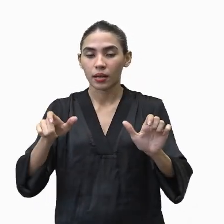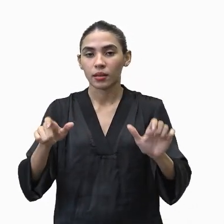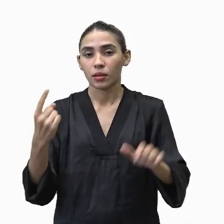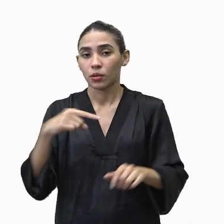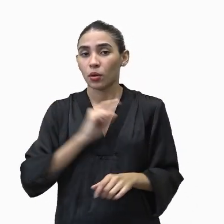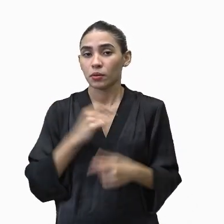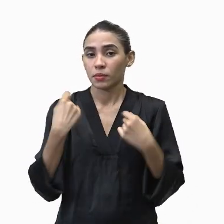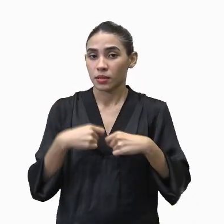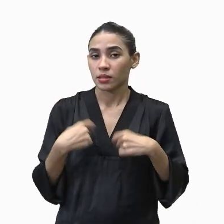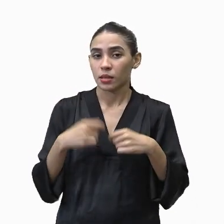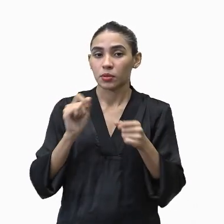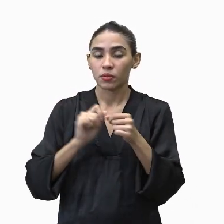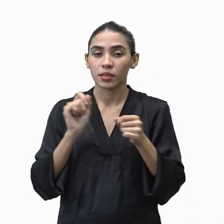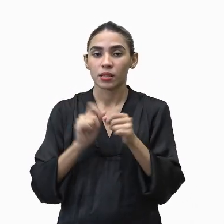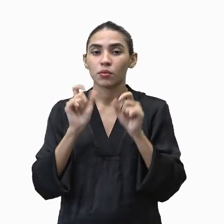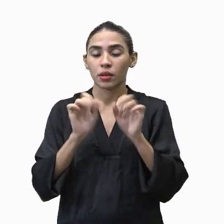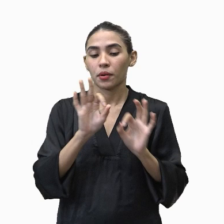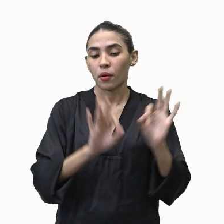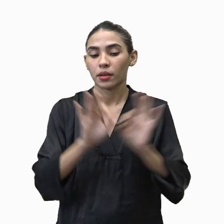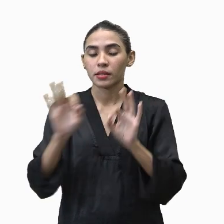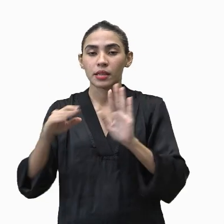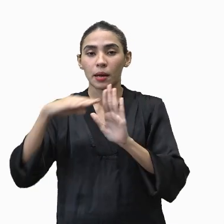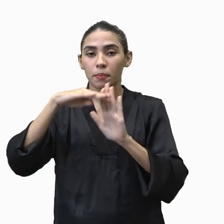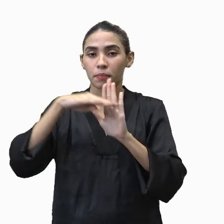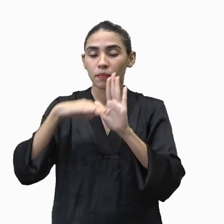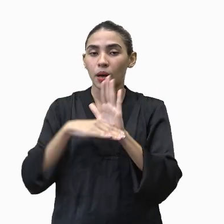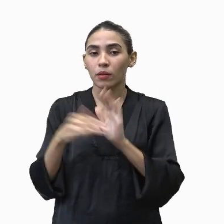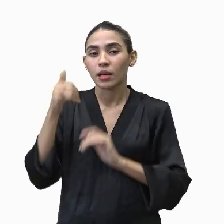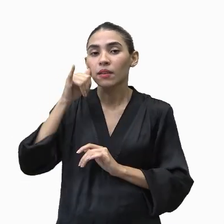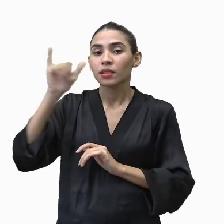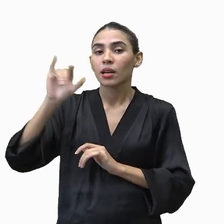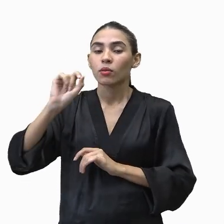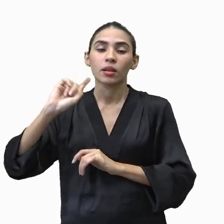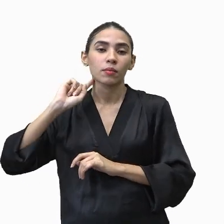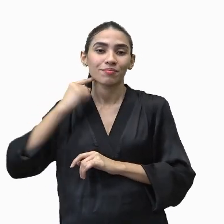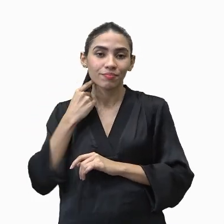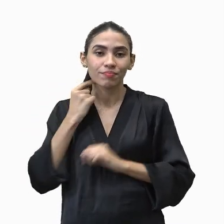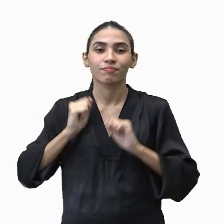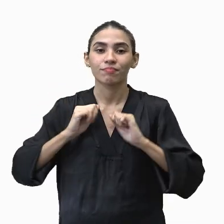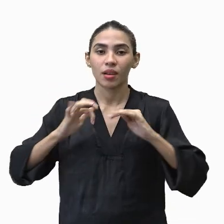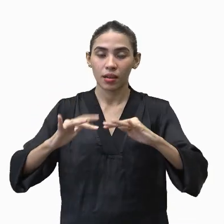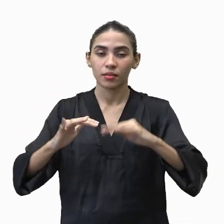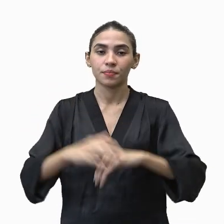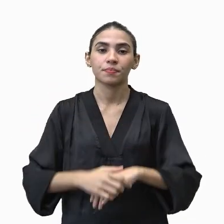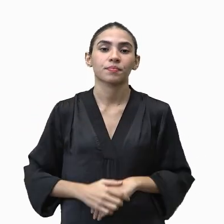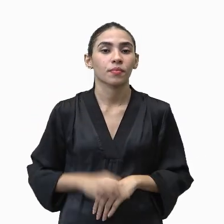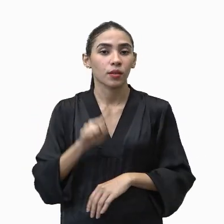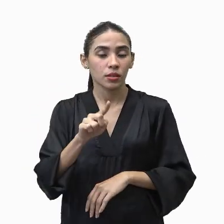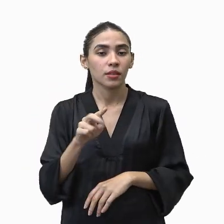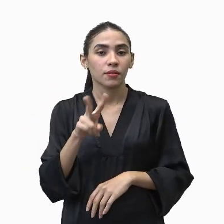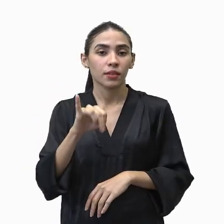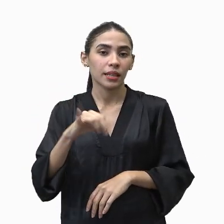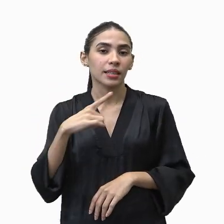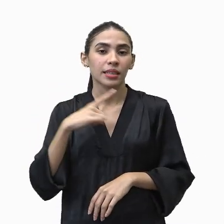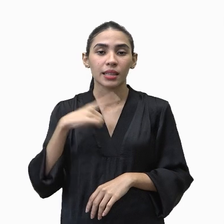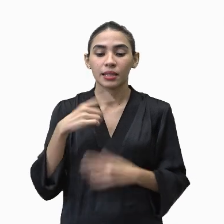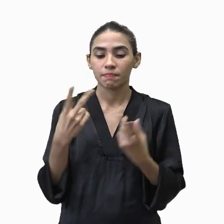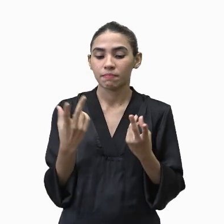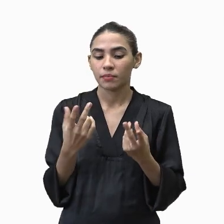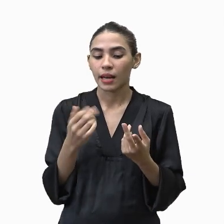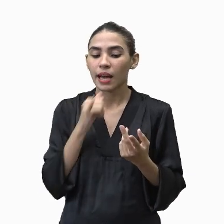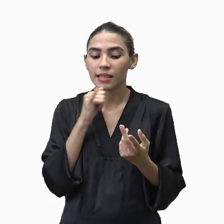fazer algumas demandas, como o combate à poluição, por exemplo. Então, você vai ter que detectar a origem